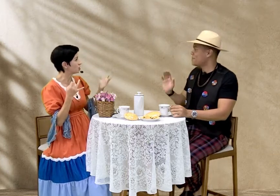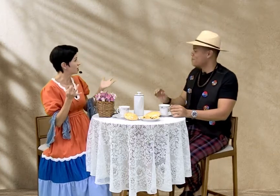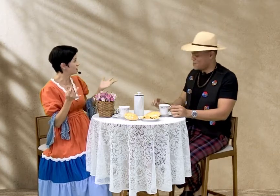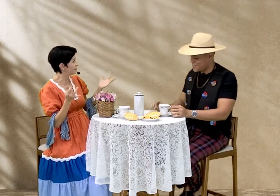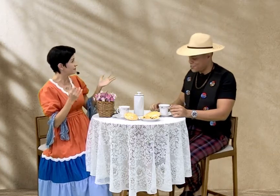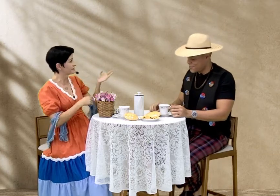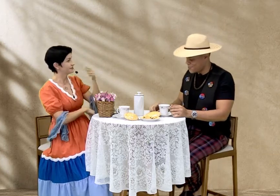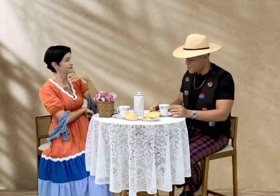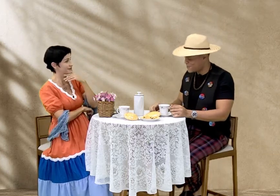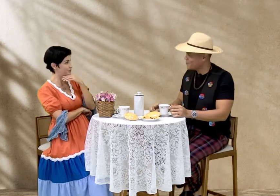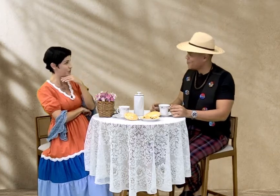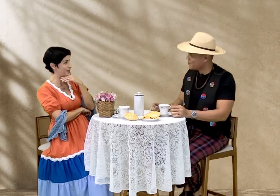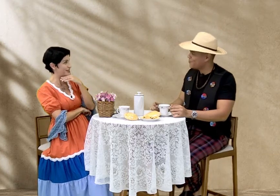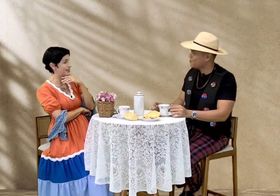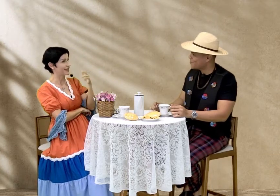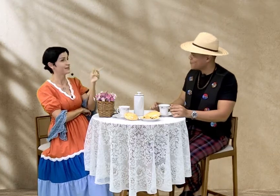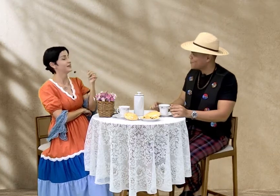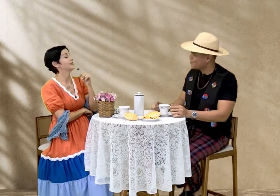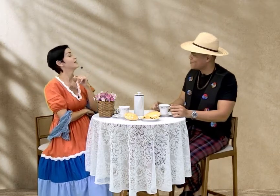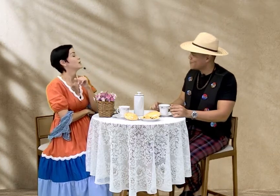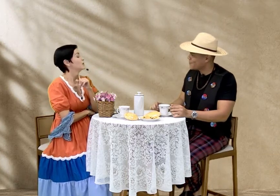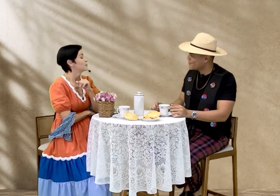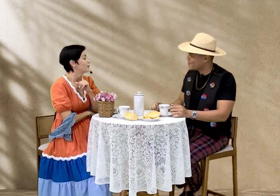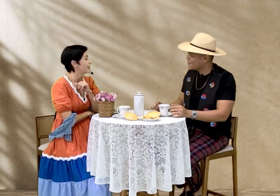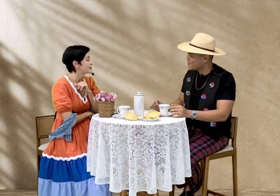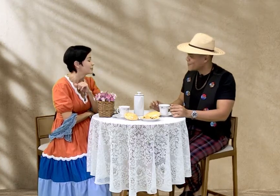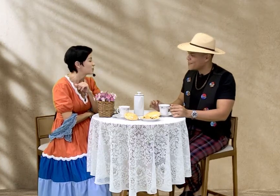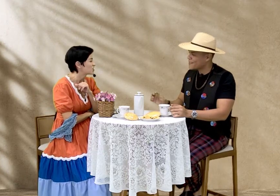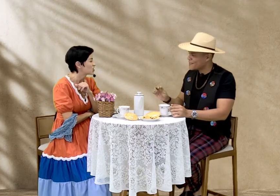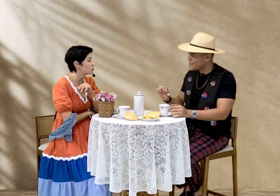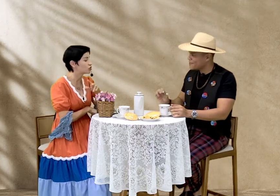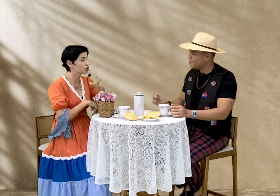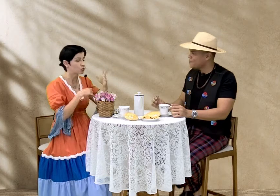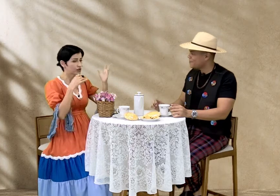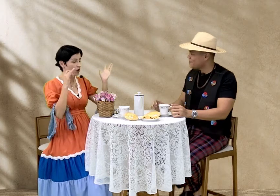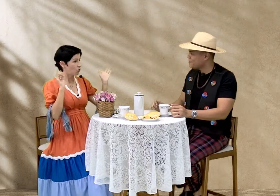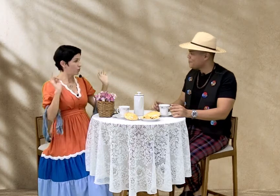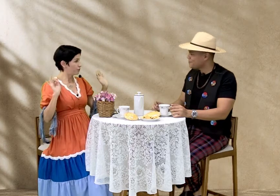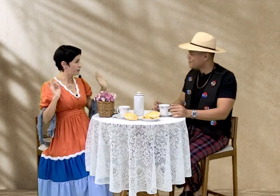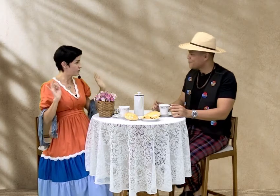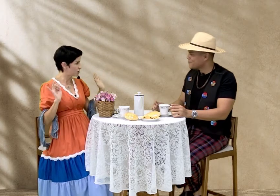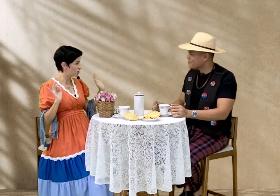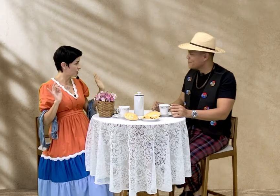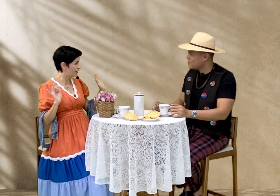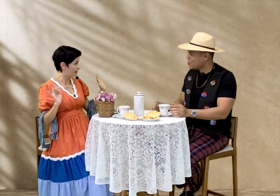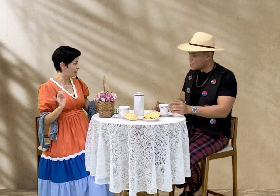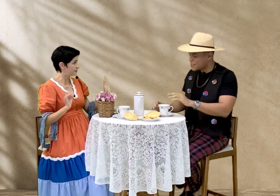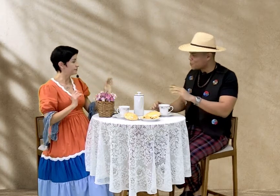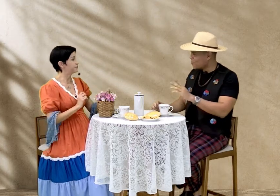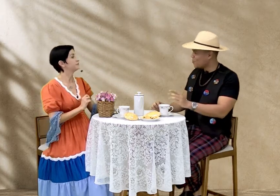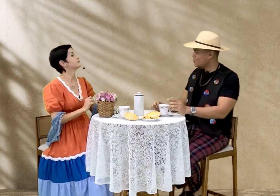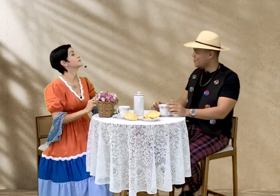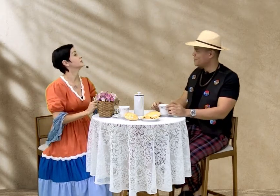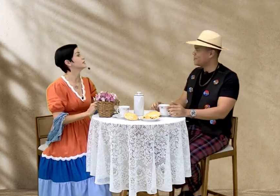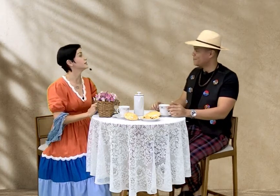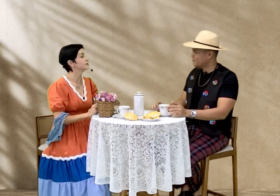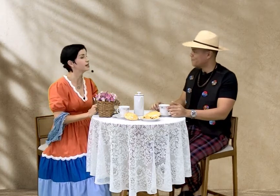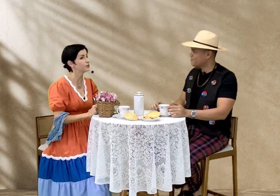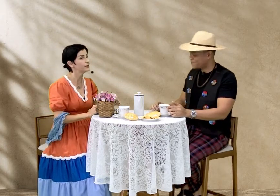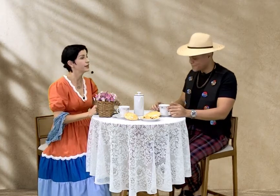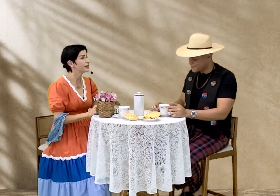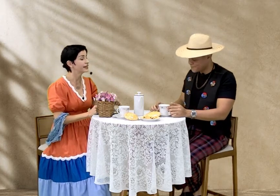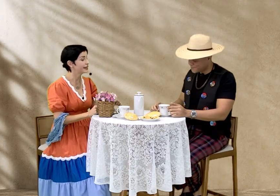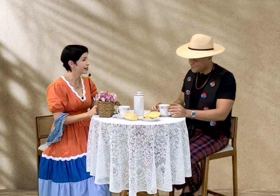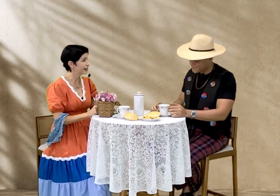bem vestida. Quem chegou. Pois é. Essa moça chegou toda, ó, bem vestida. Chega lá das posses.